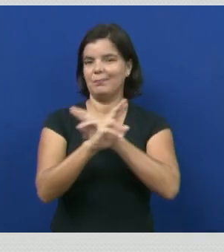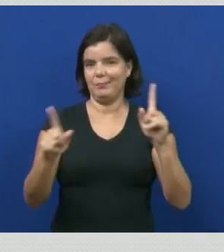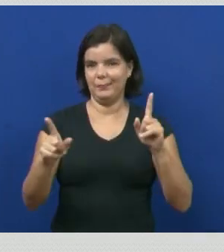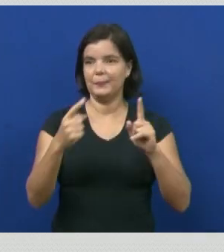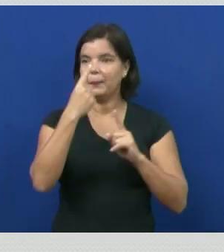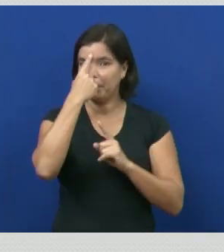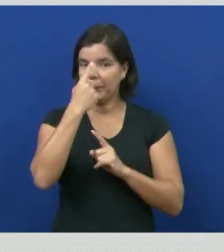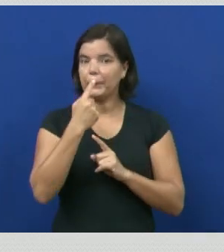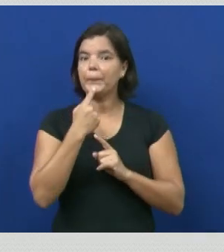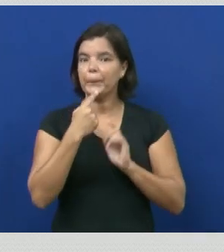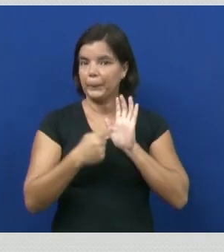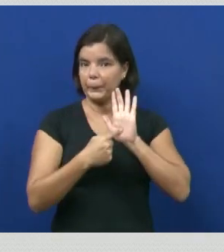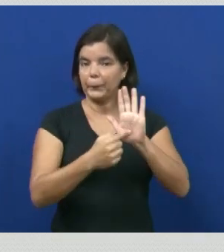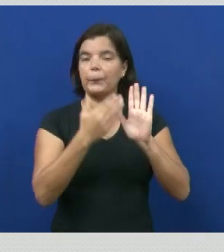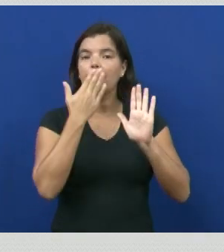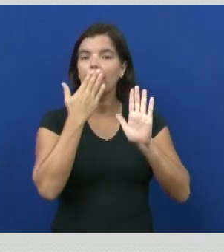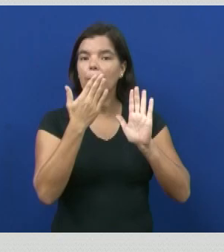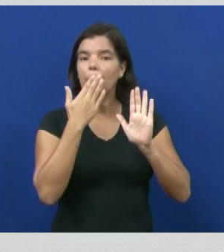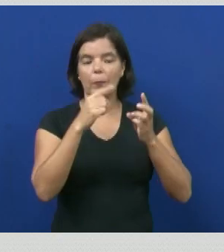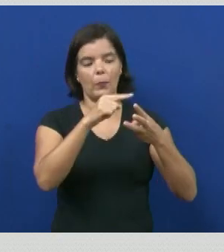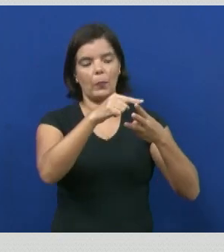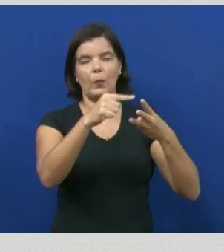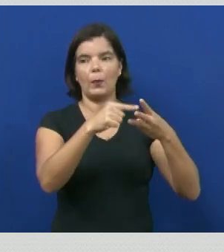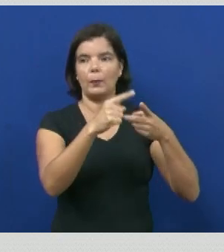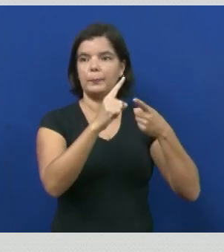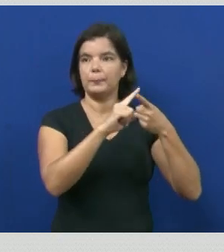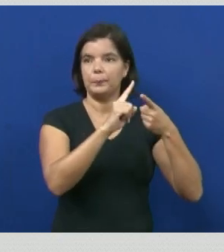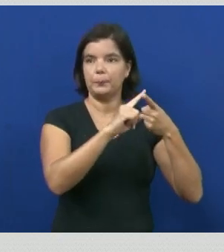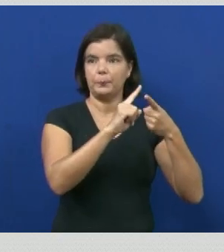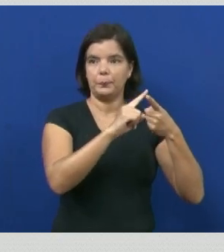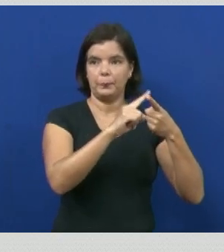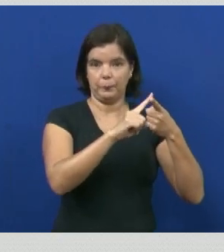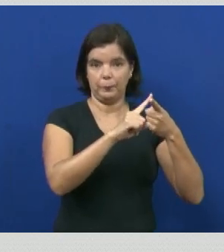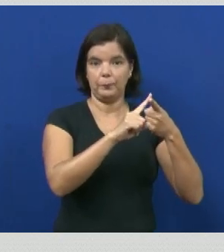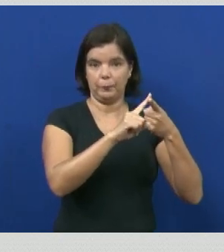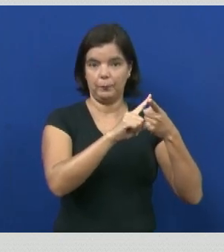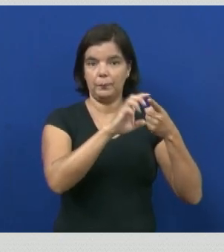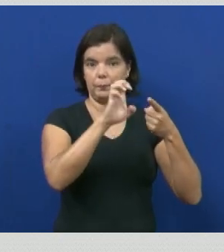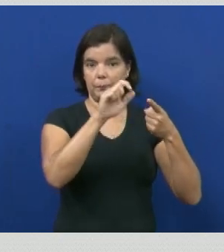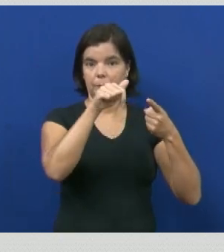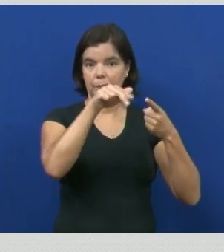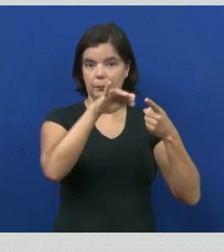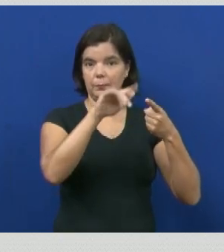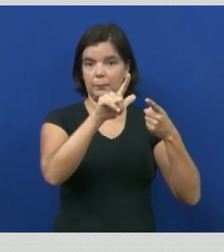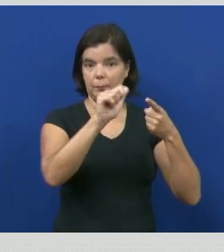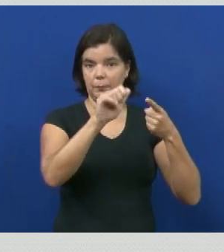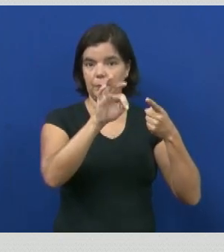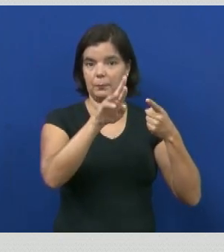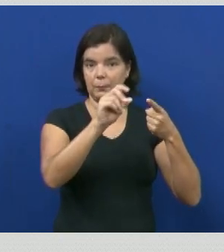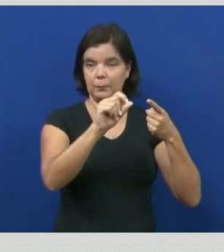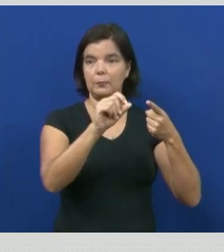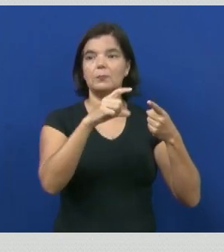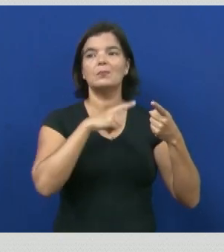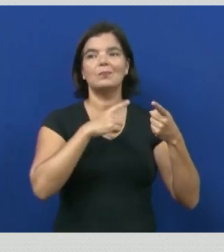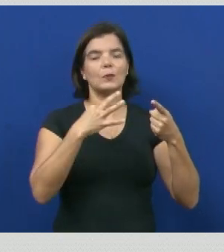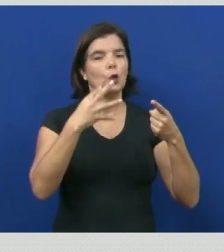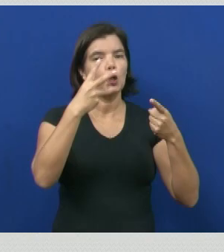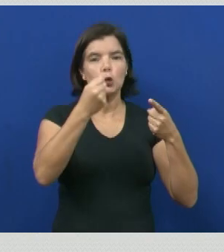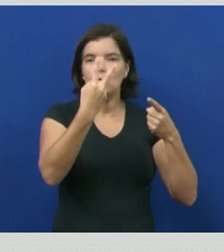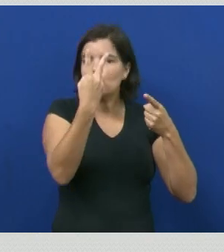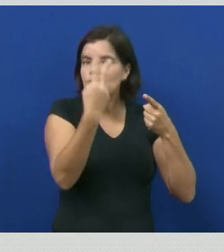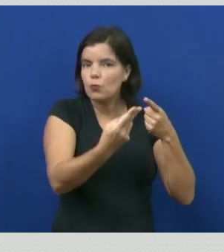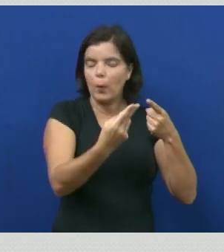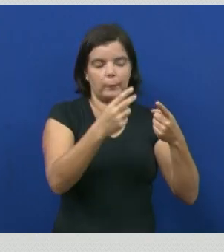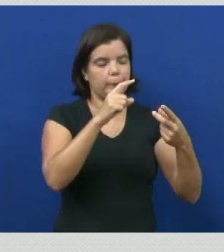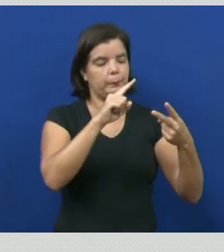abaixo, nós vemos os 3 tipos. No primeiro momento, nós vemos ali um triângulo que é equilátero, e também ele tem todos os ângulos